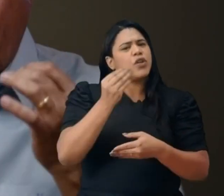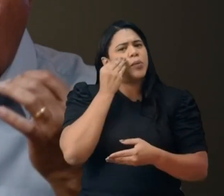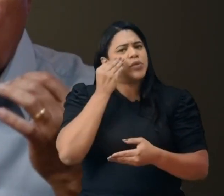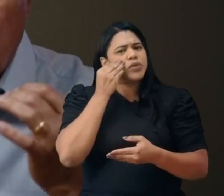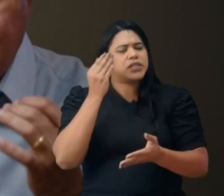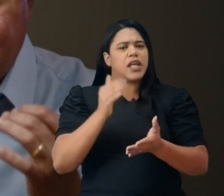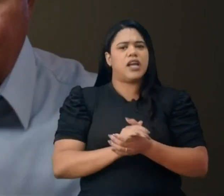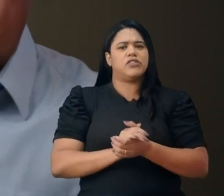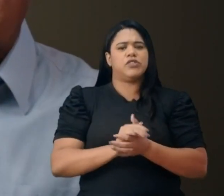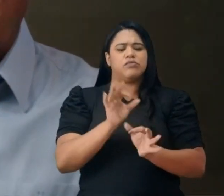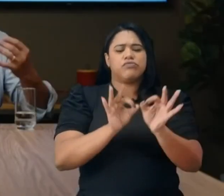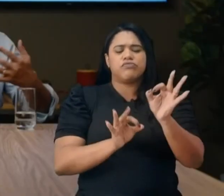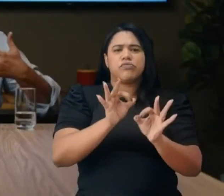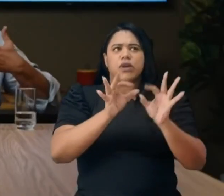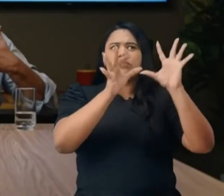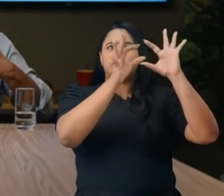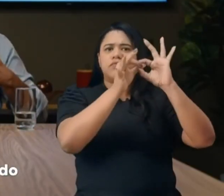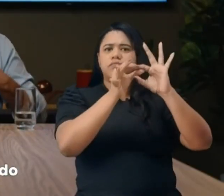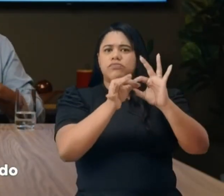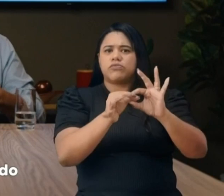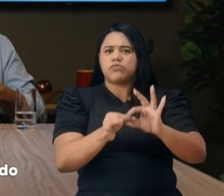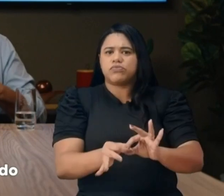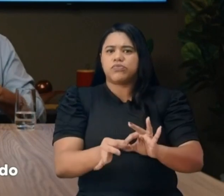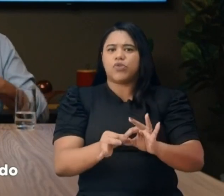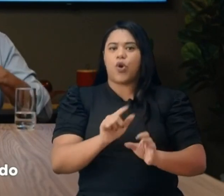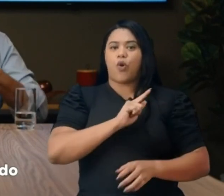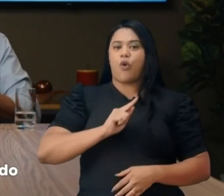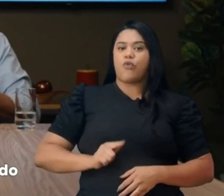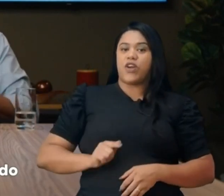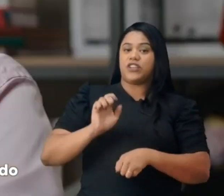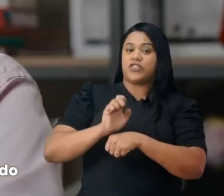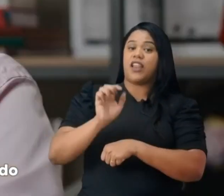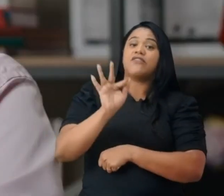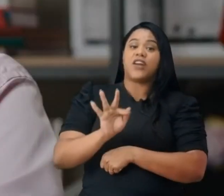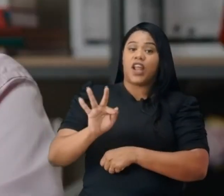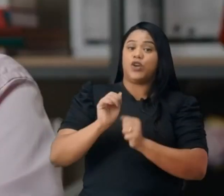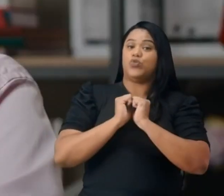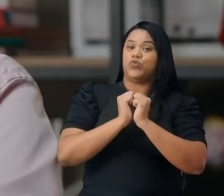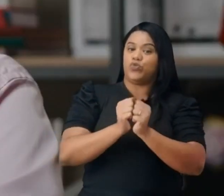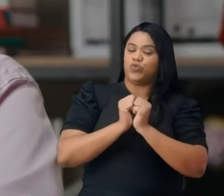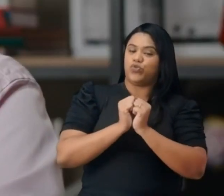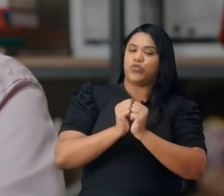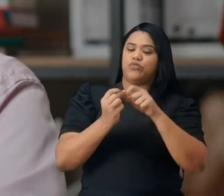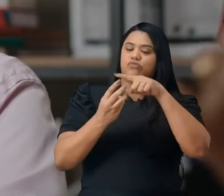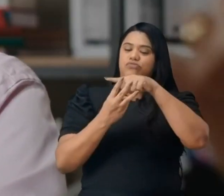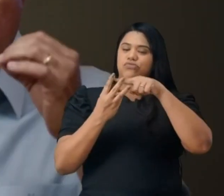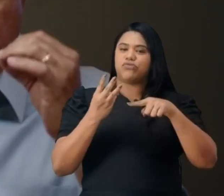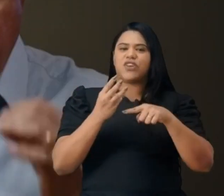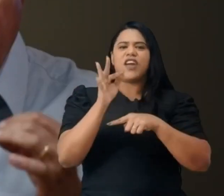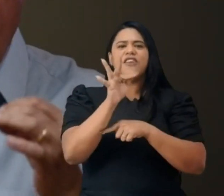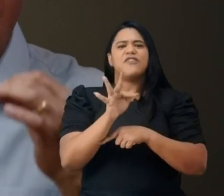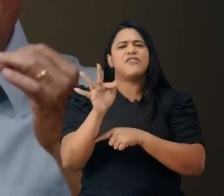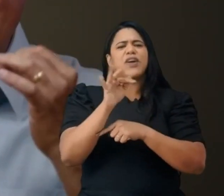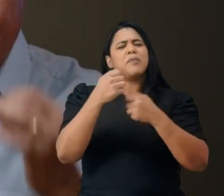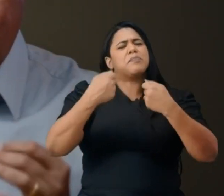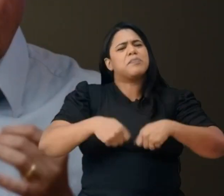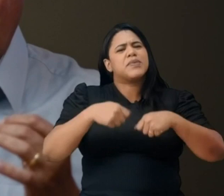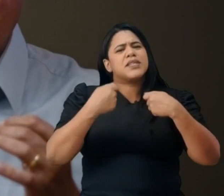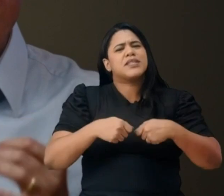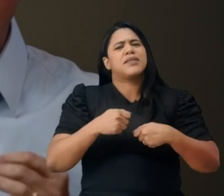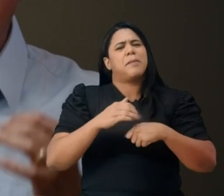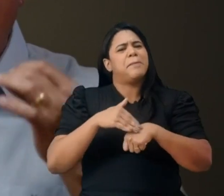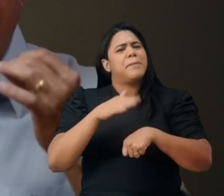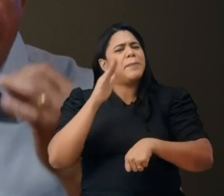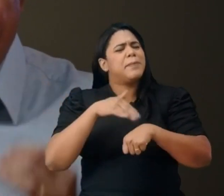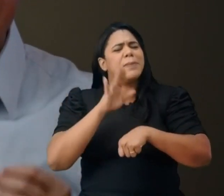esta oportunidade de criar essa sinergia com o governo do estado e com o governo federal. Então, Feira precisa de